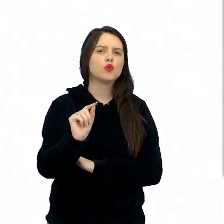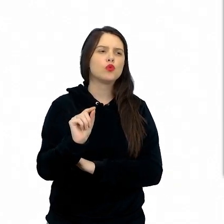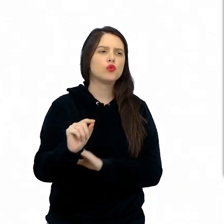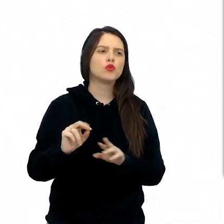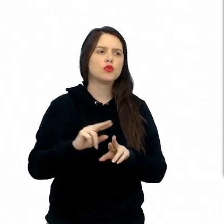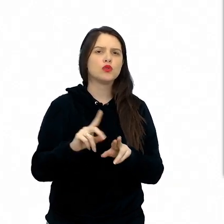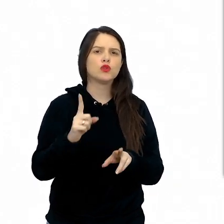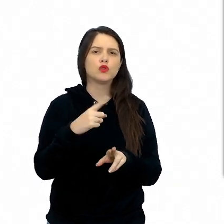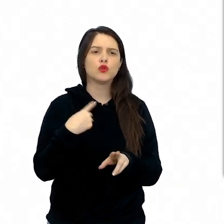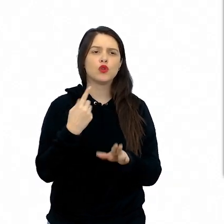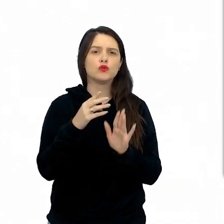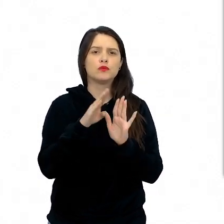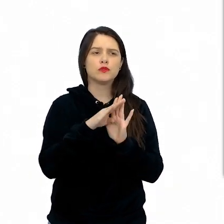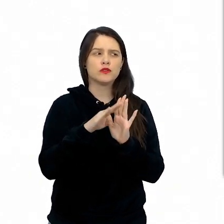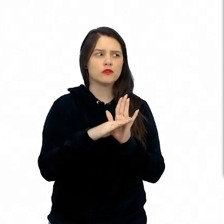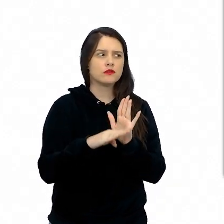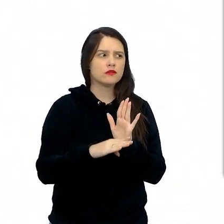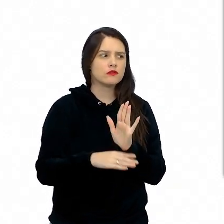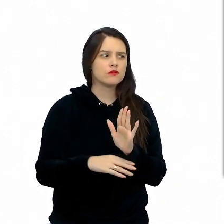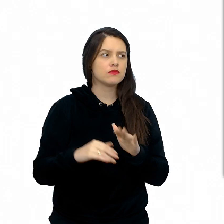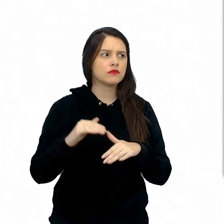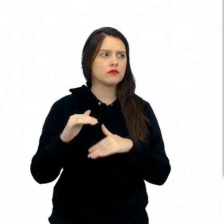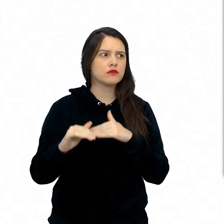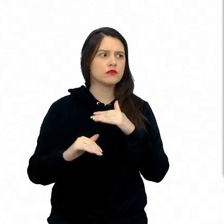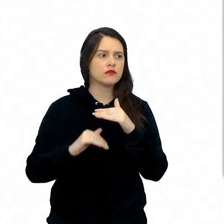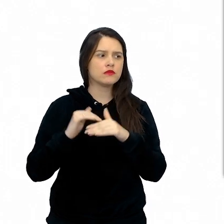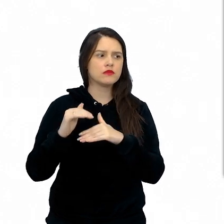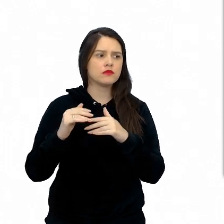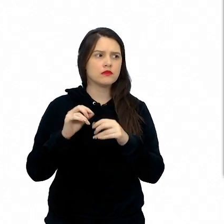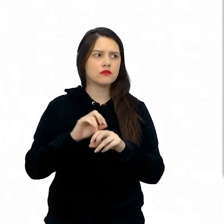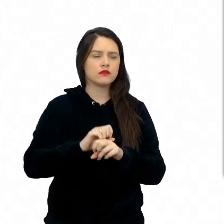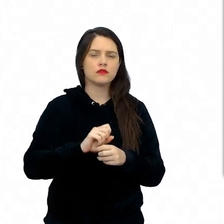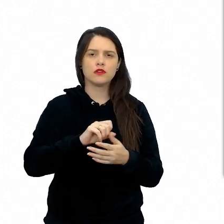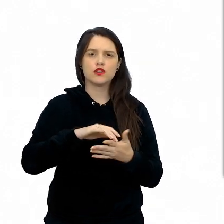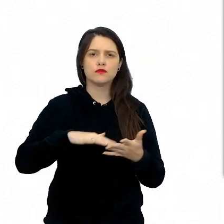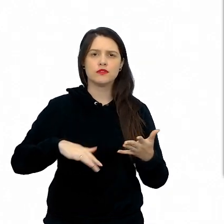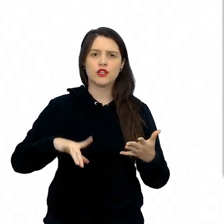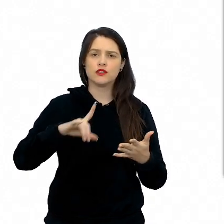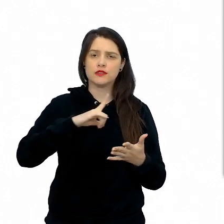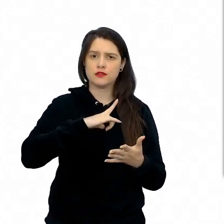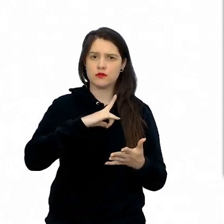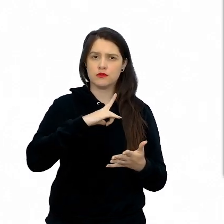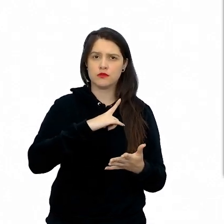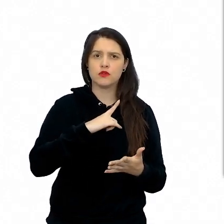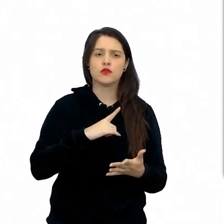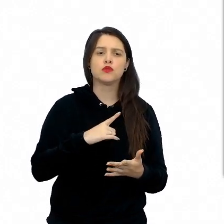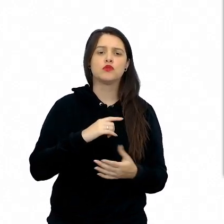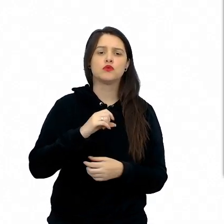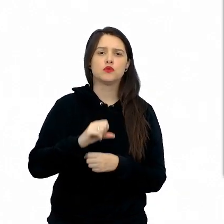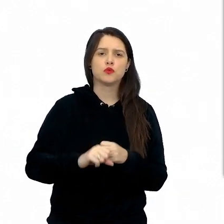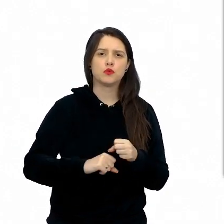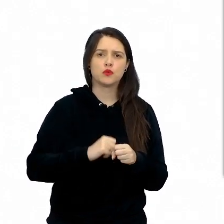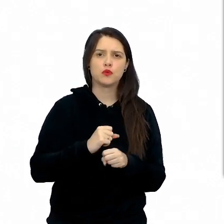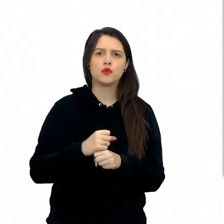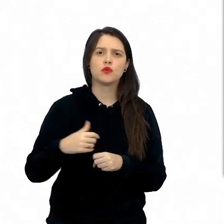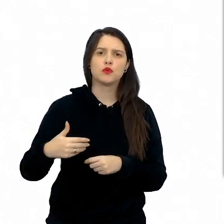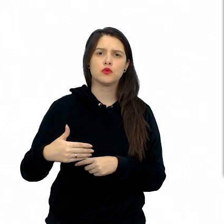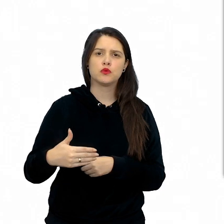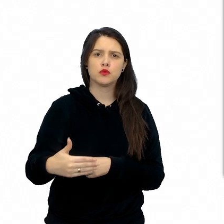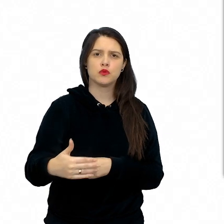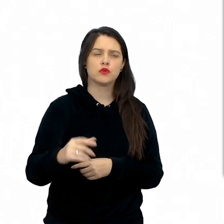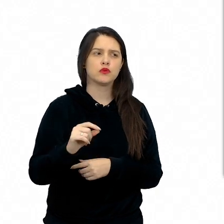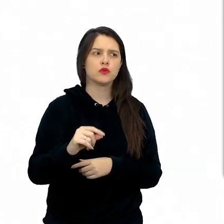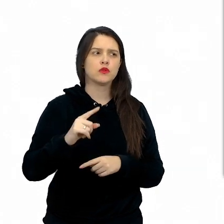do nosso planejamento para o desenvolvimento da sequência de atividade 6, do volume 1, da parte 2